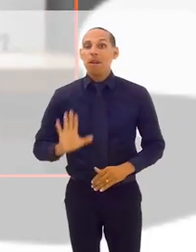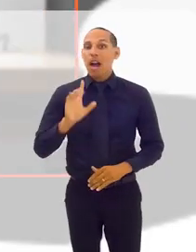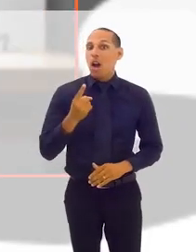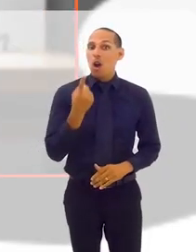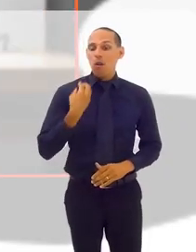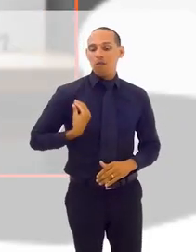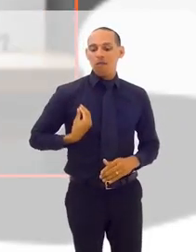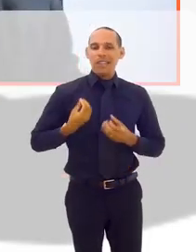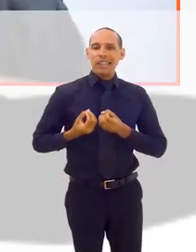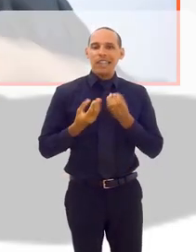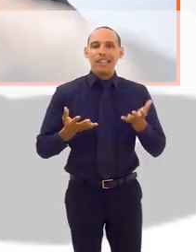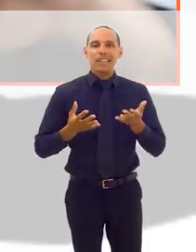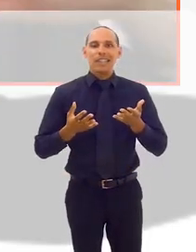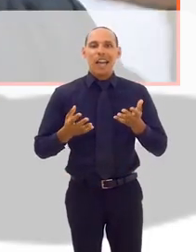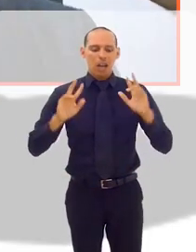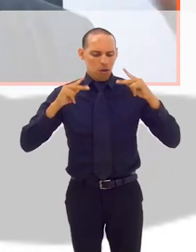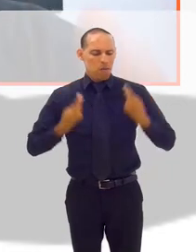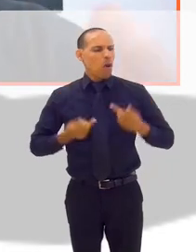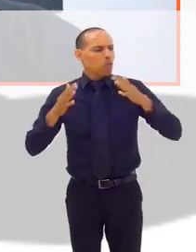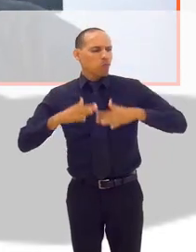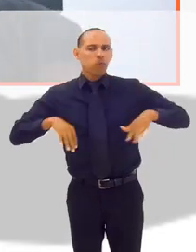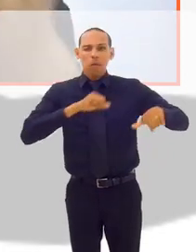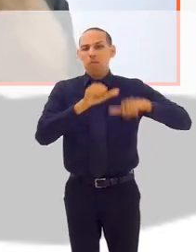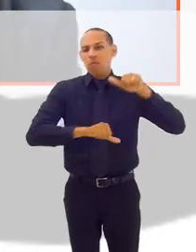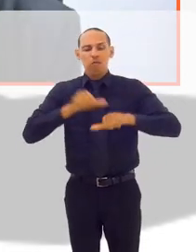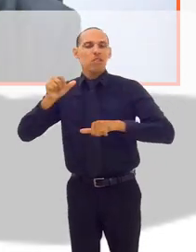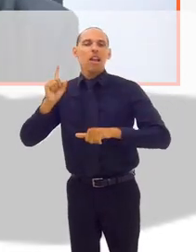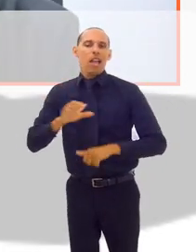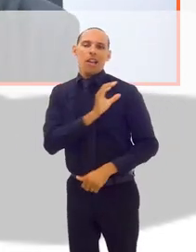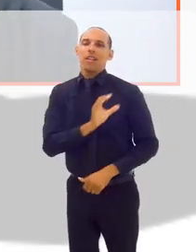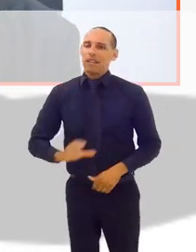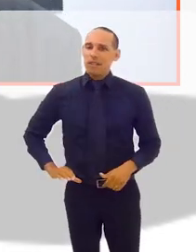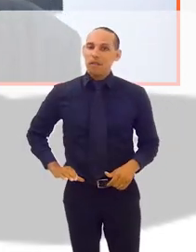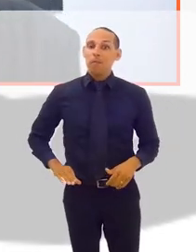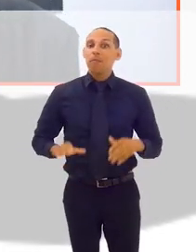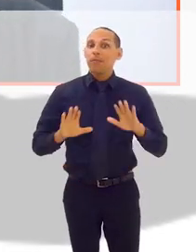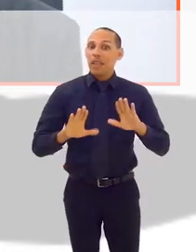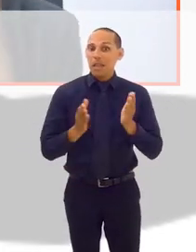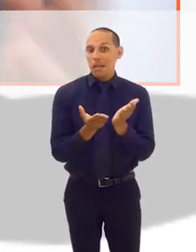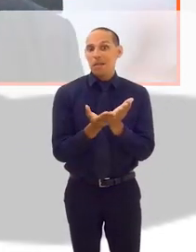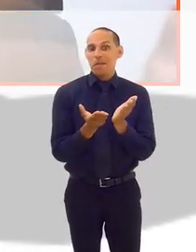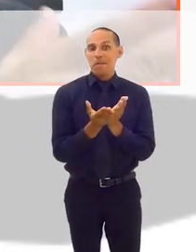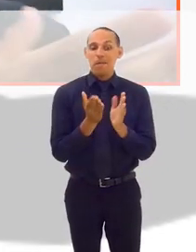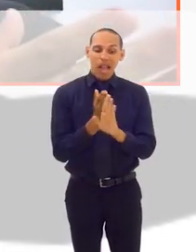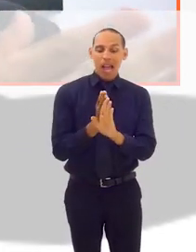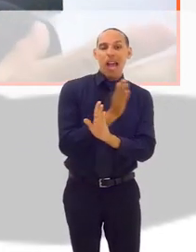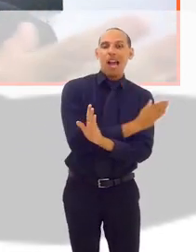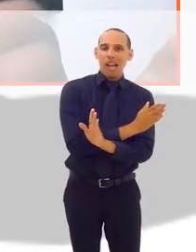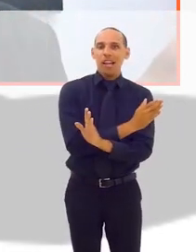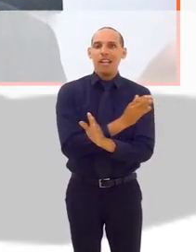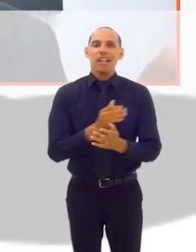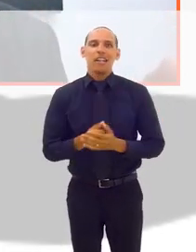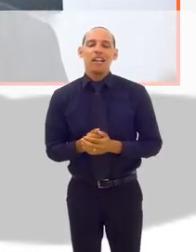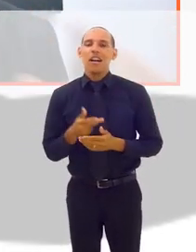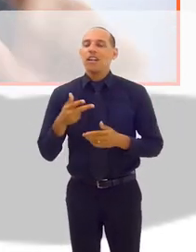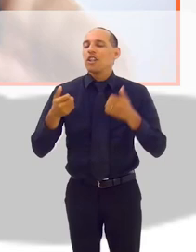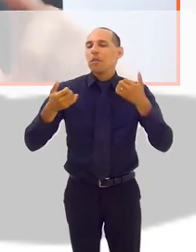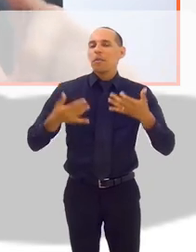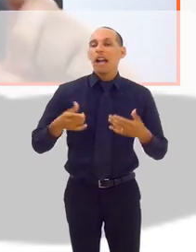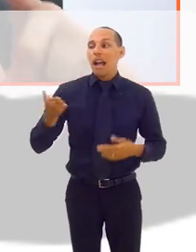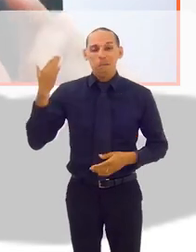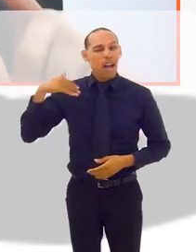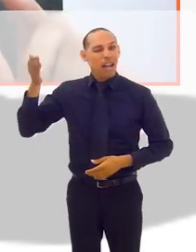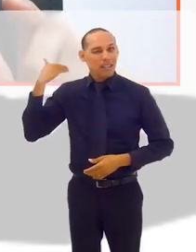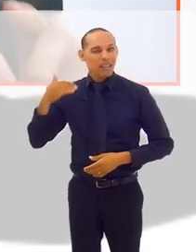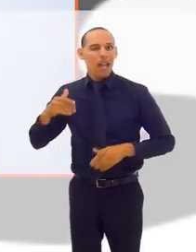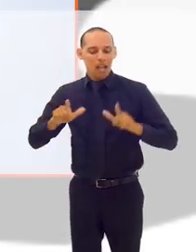vida e mexeu com o coração da humanidade inteira, mudando como marco histórico, é o Cristo. E a Bíblia, que é a antecessora dele, né, fala